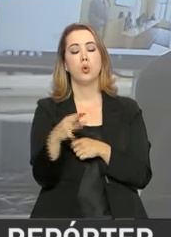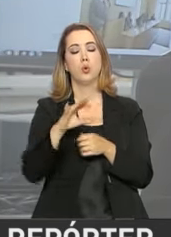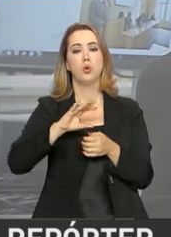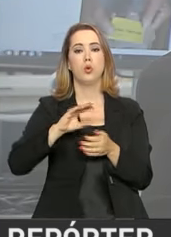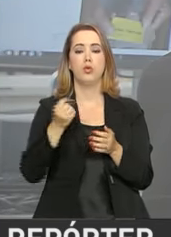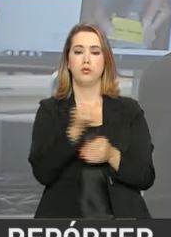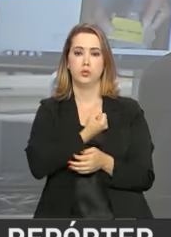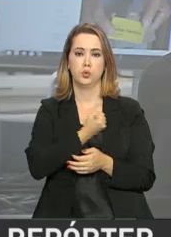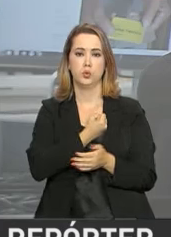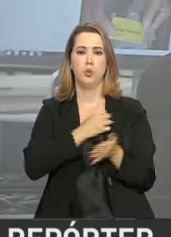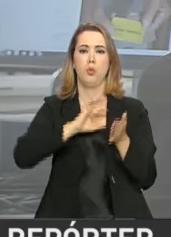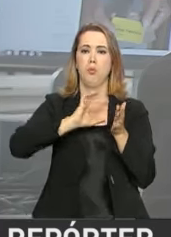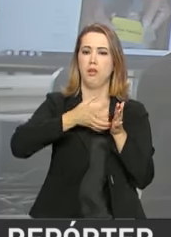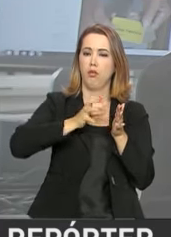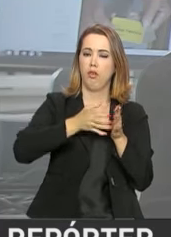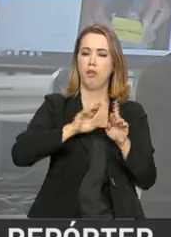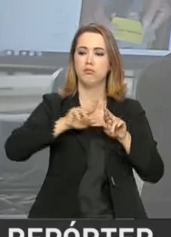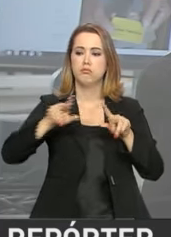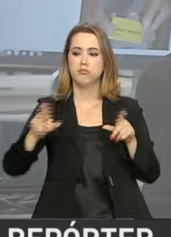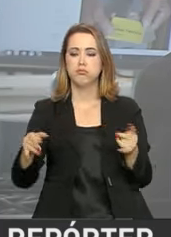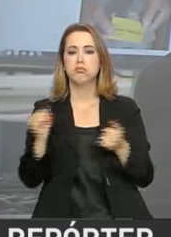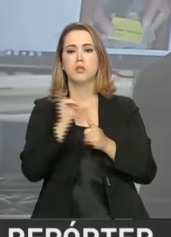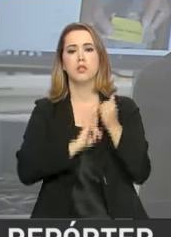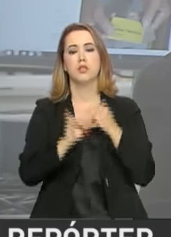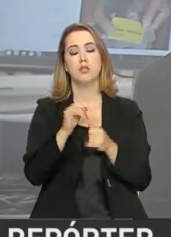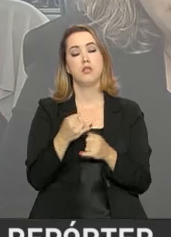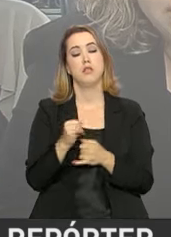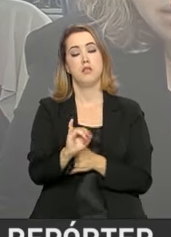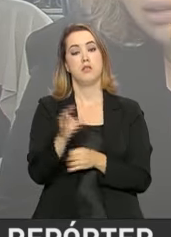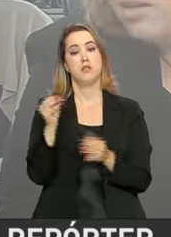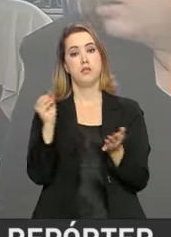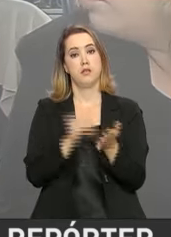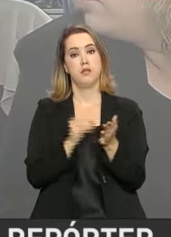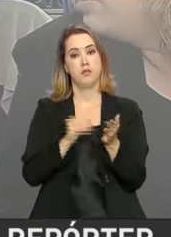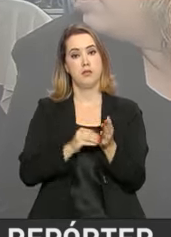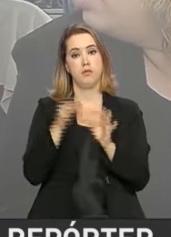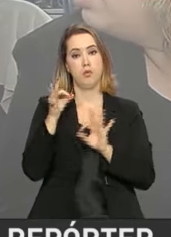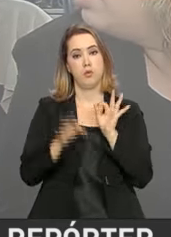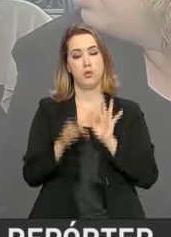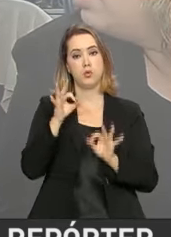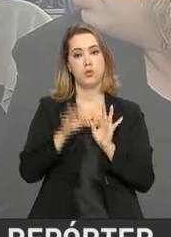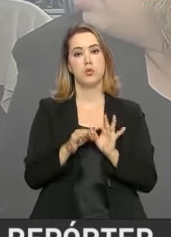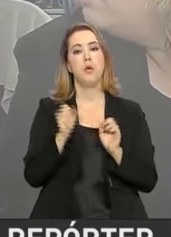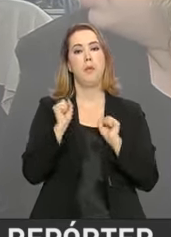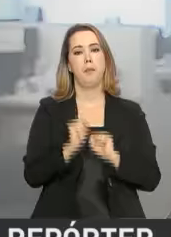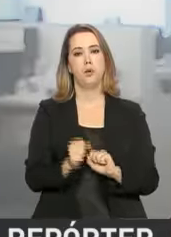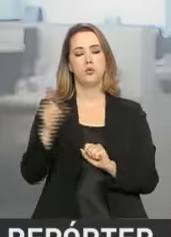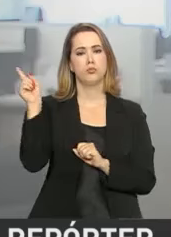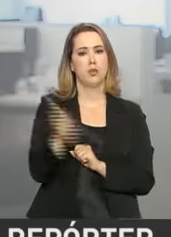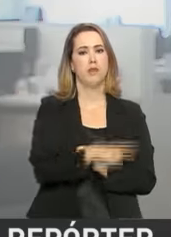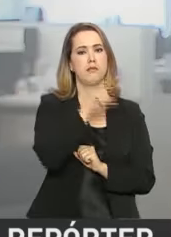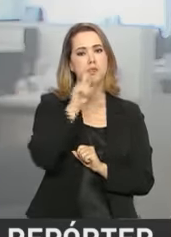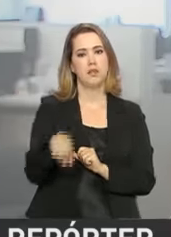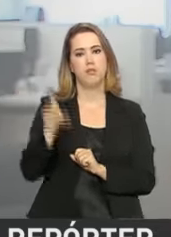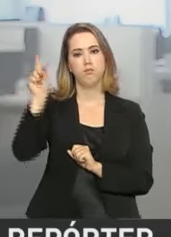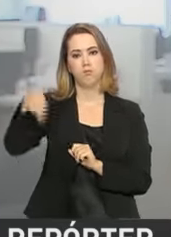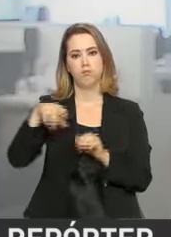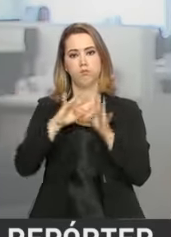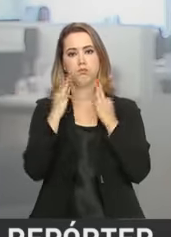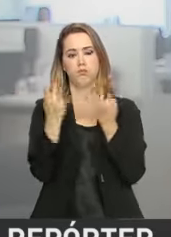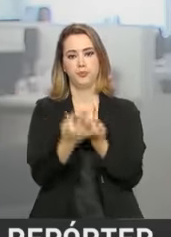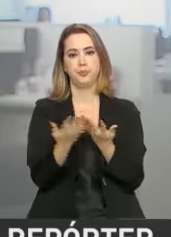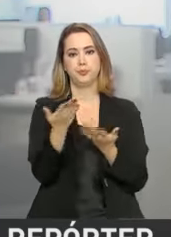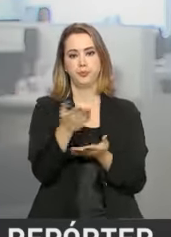for apresentada nenhuma justificativa dentro do prazo, o benefício será cancelado. Esses benefícios já estão